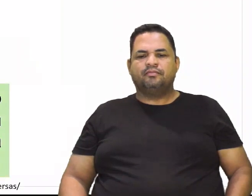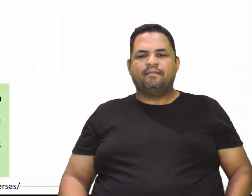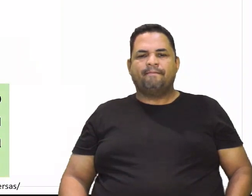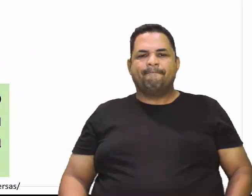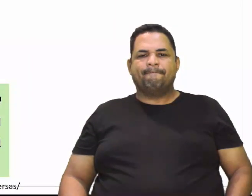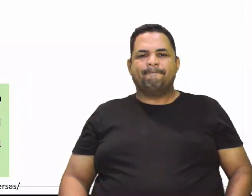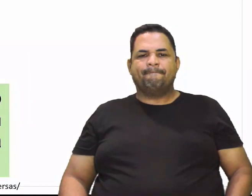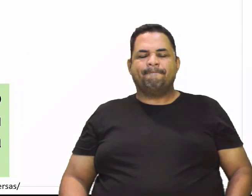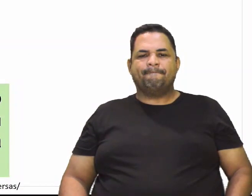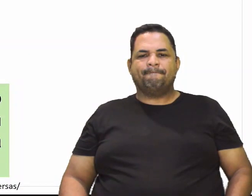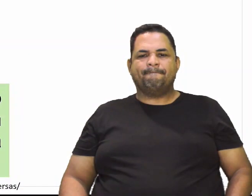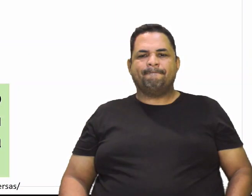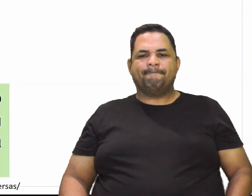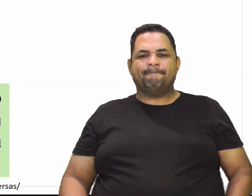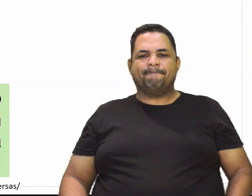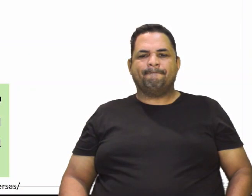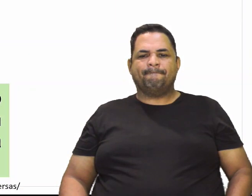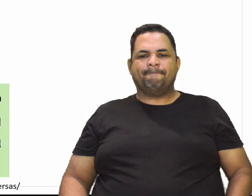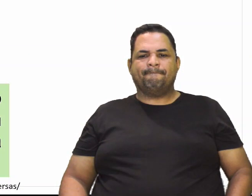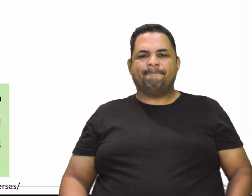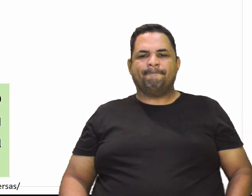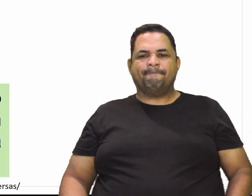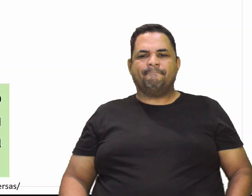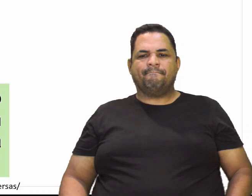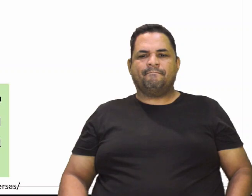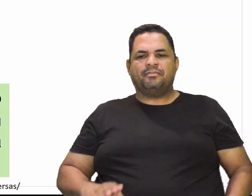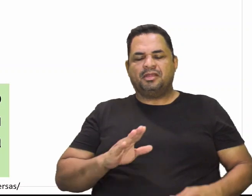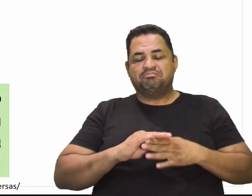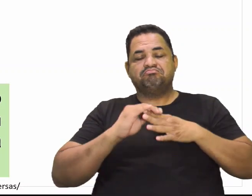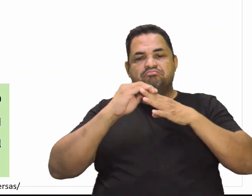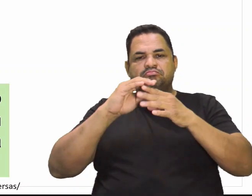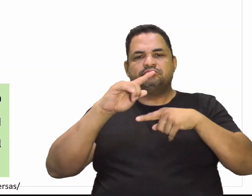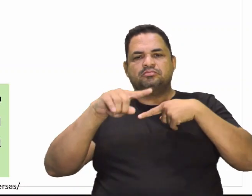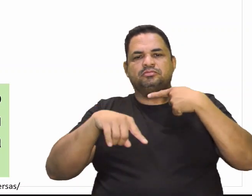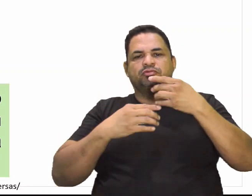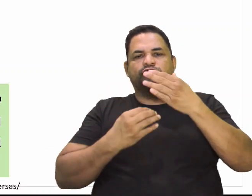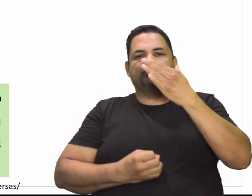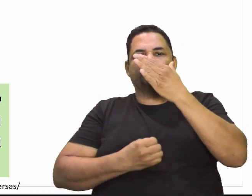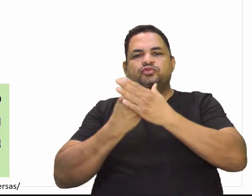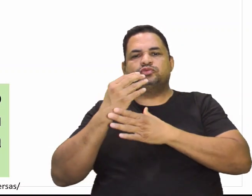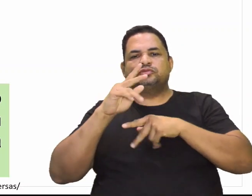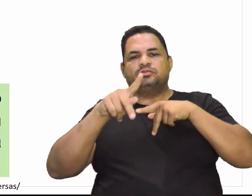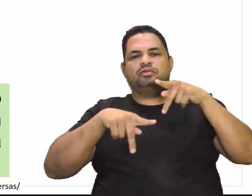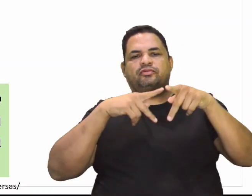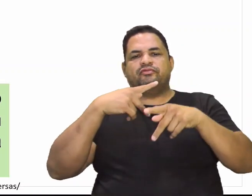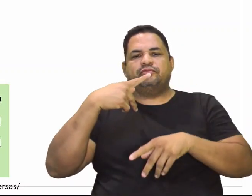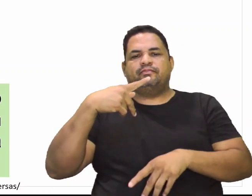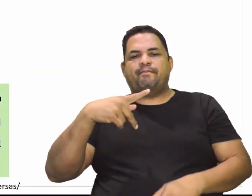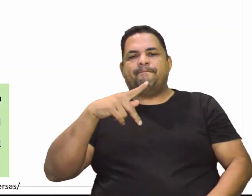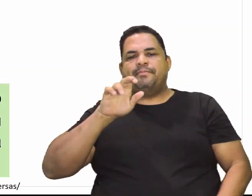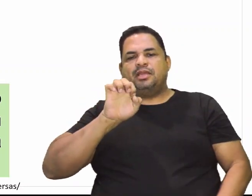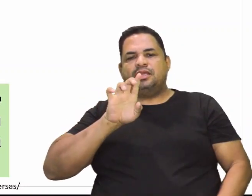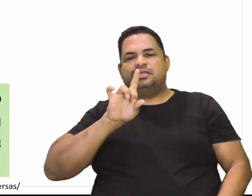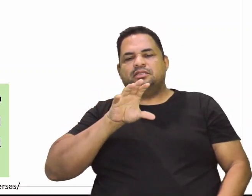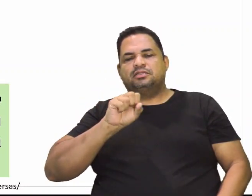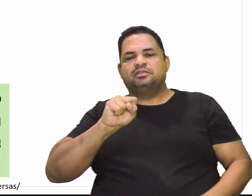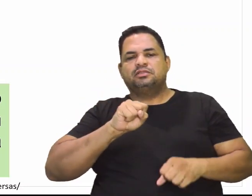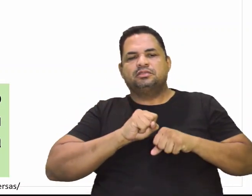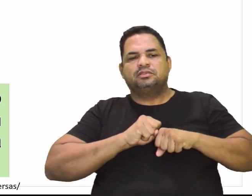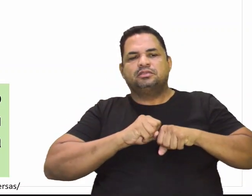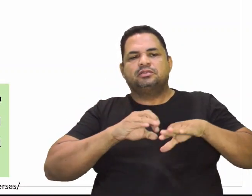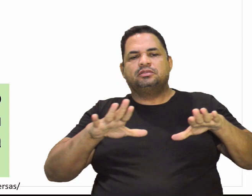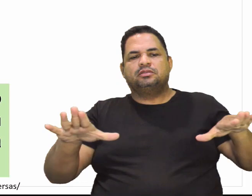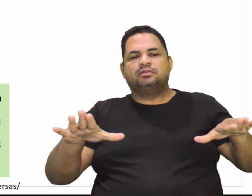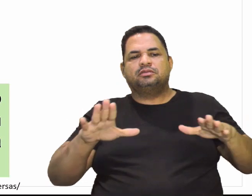os fenícios se destacaram. Depois também falamos sobre os persas. A expansão da Pérsia